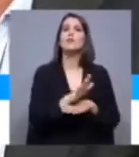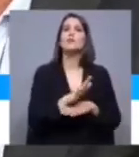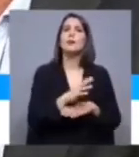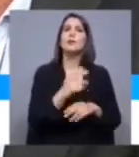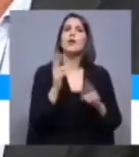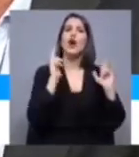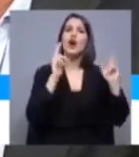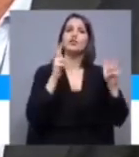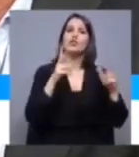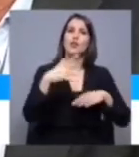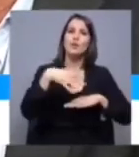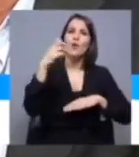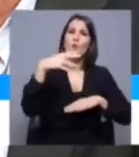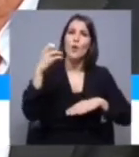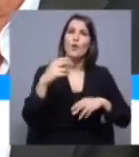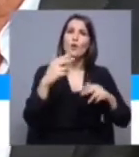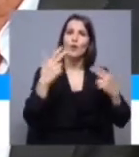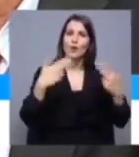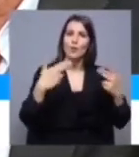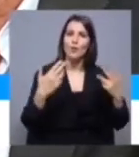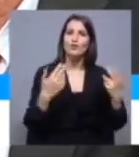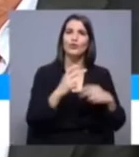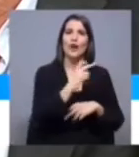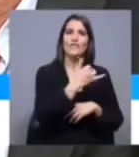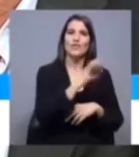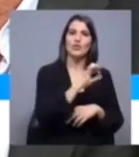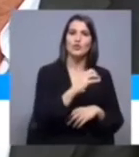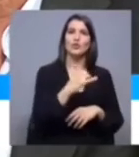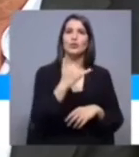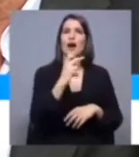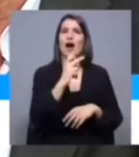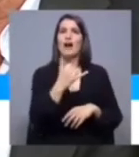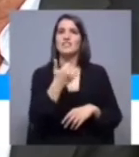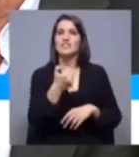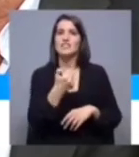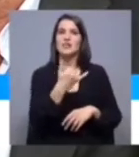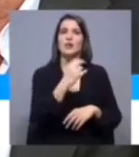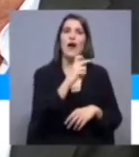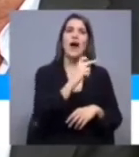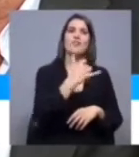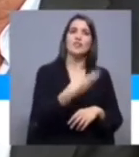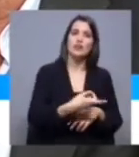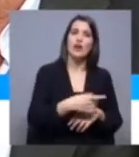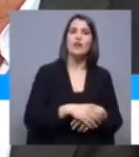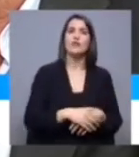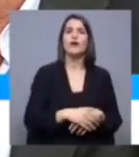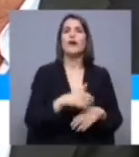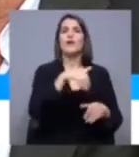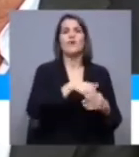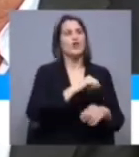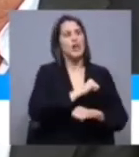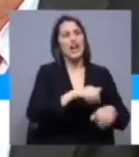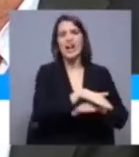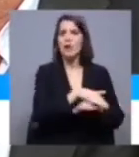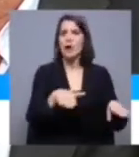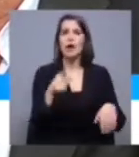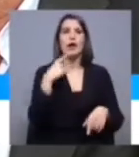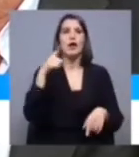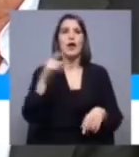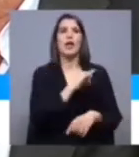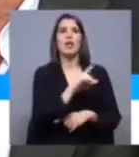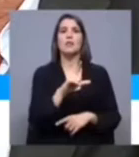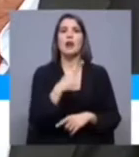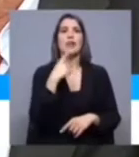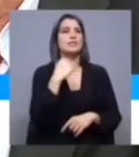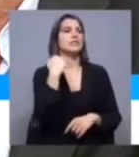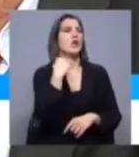descida das portagens ou o fim das portagens, na A28, na A25, na A23, na A29, a Iniciativa Liberal votou contra. Sempre que propusemos apoios a qualquer